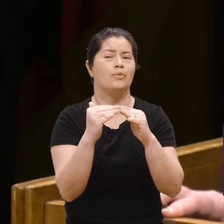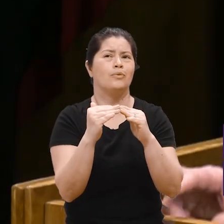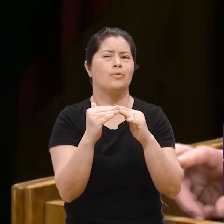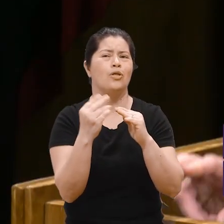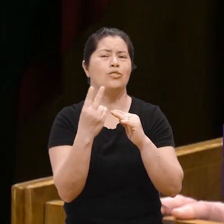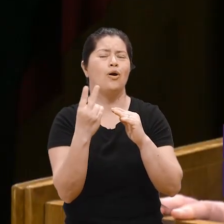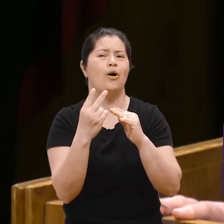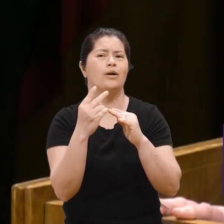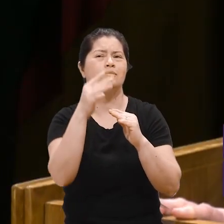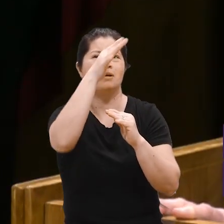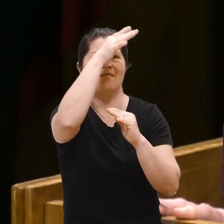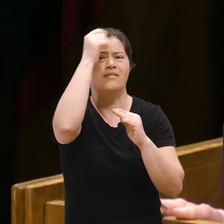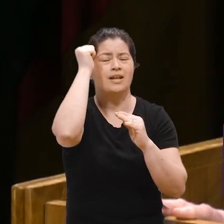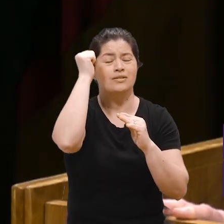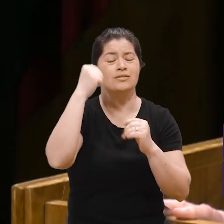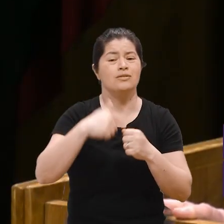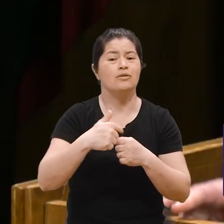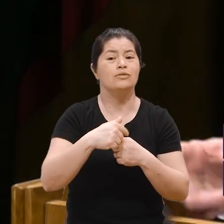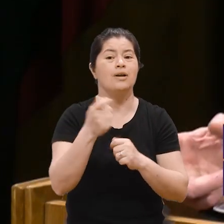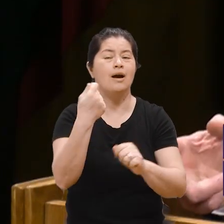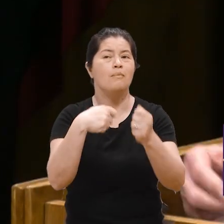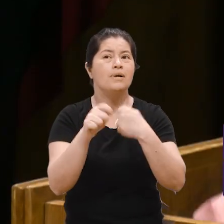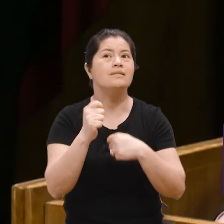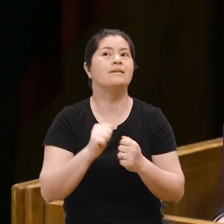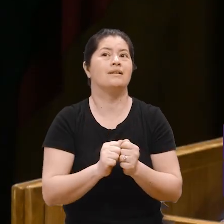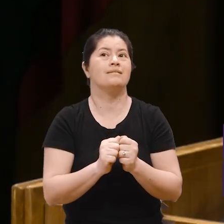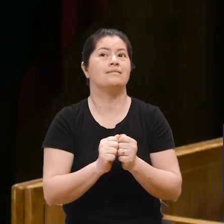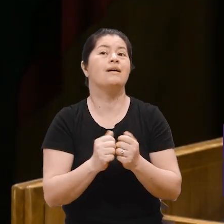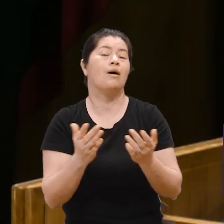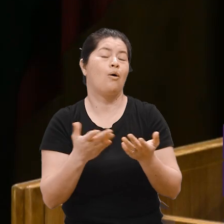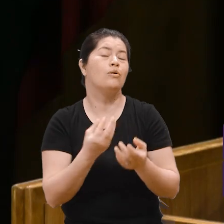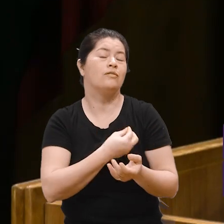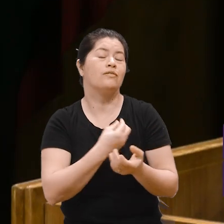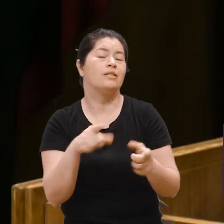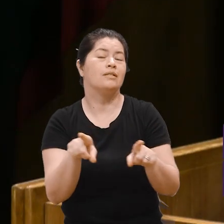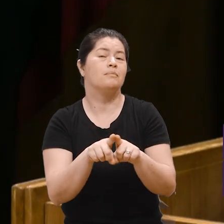Sul foram comerciantes, são comerciantes.